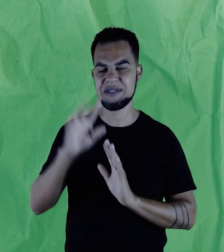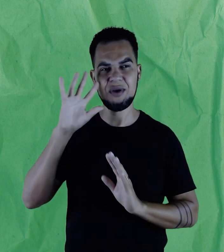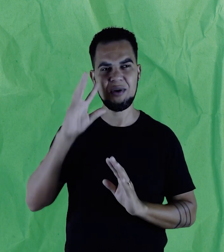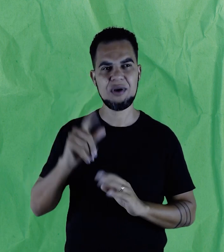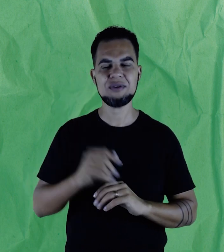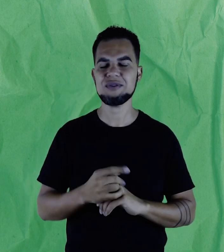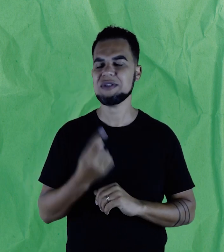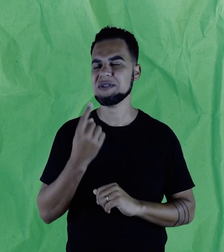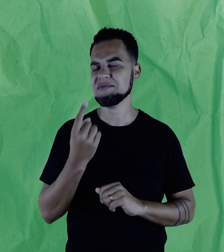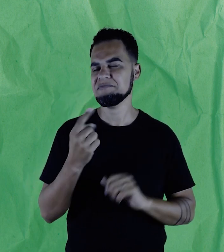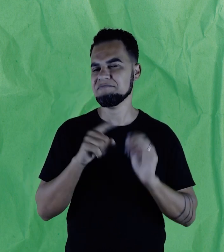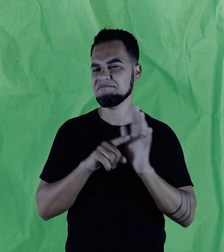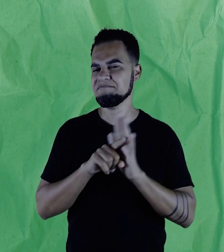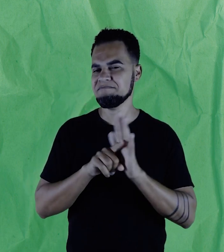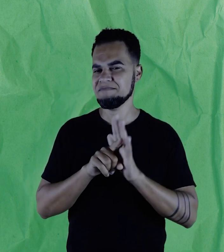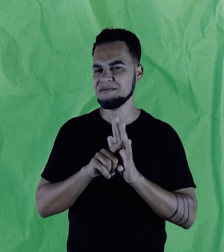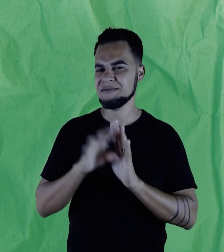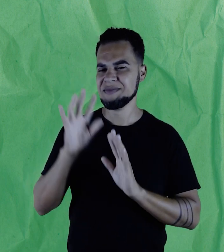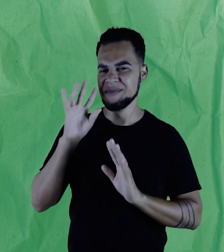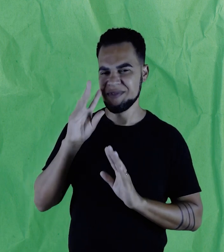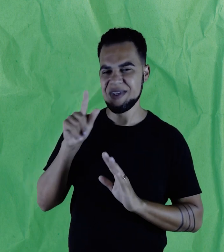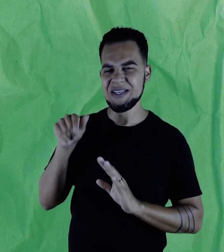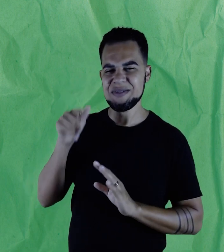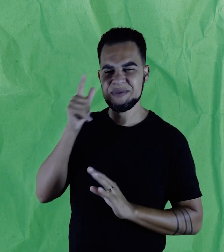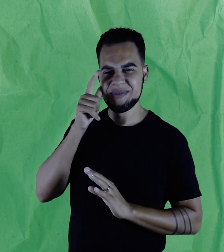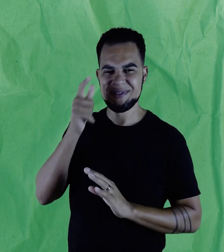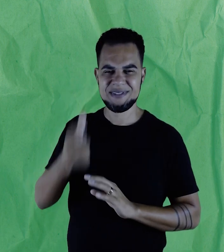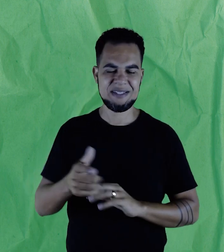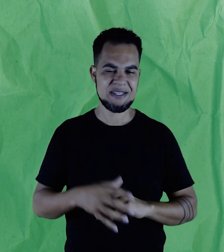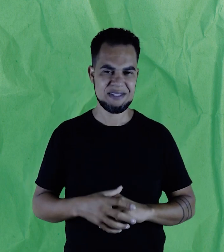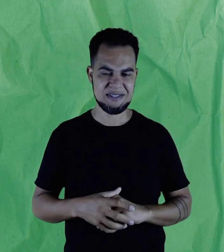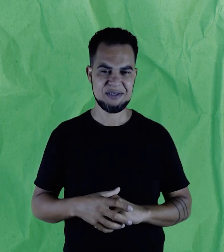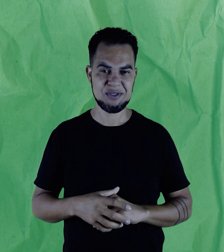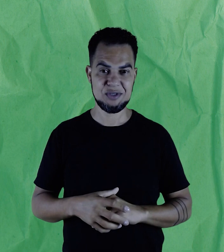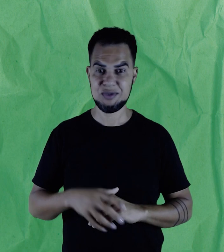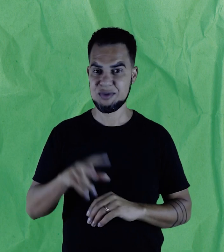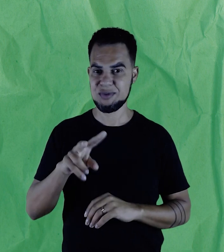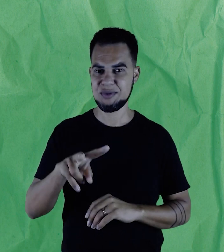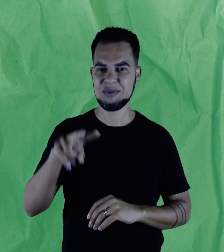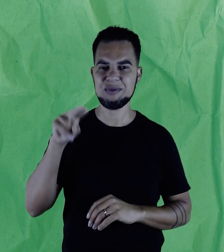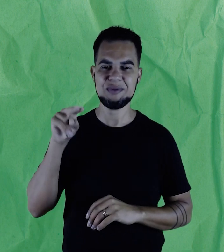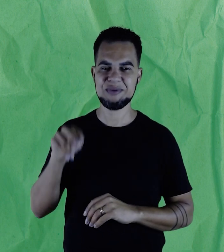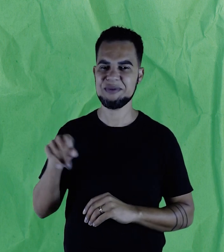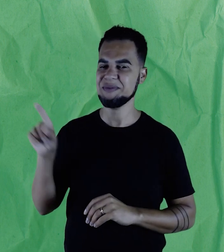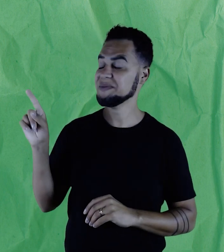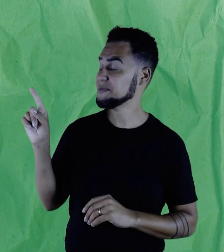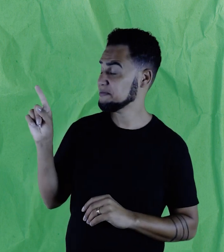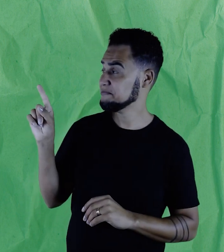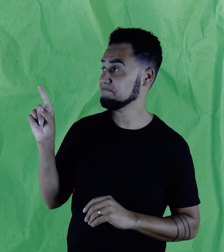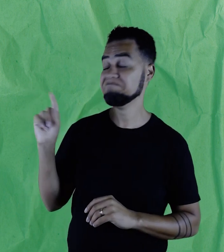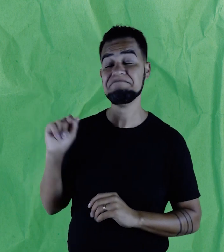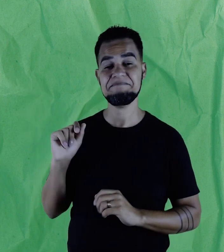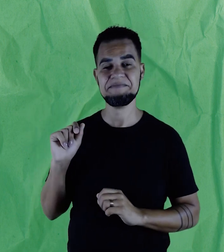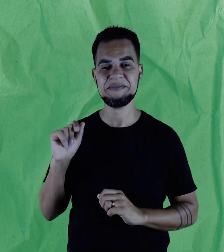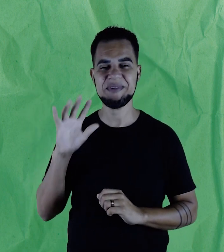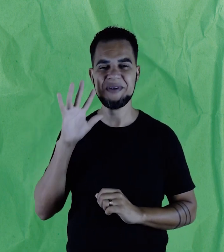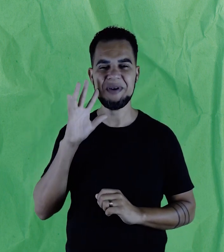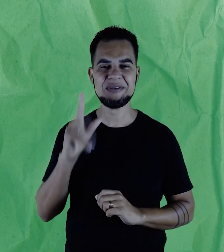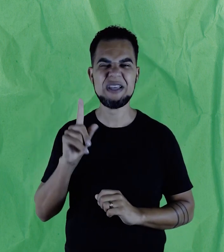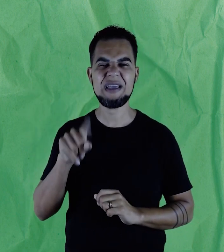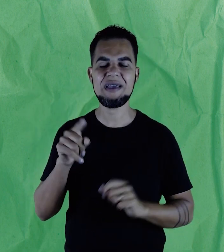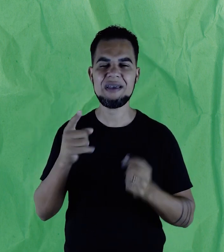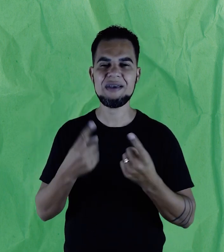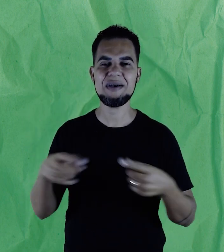videoclipe e eu achei ele muito interessante, de uma dupla chamada Veste e Bular, e é